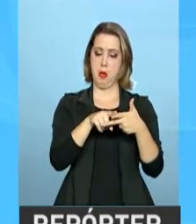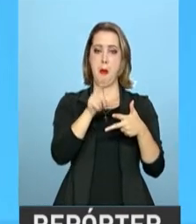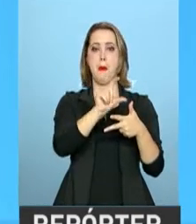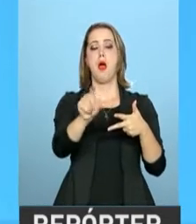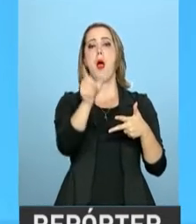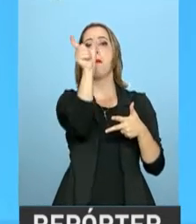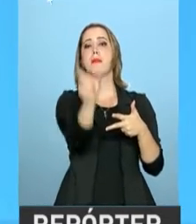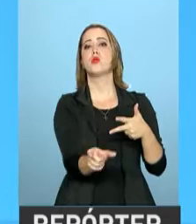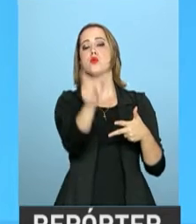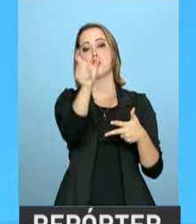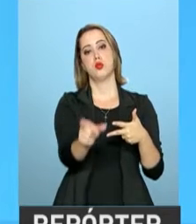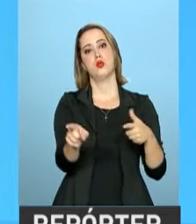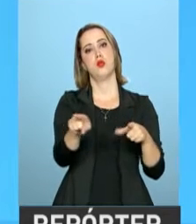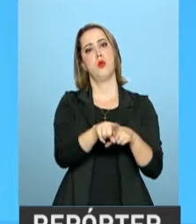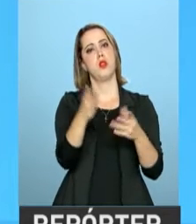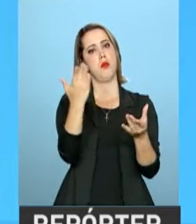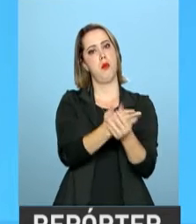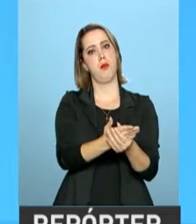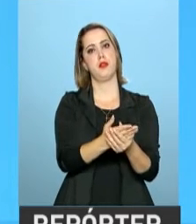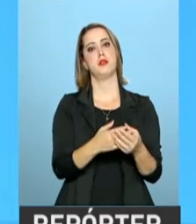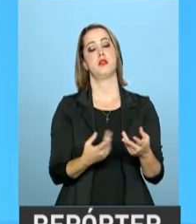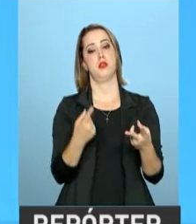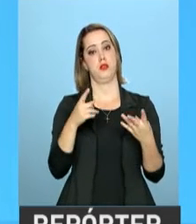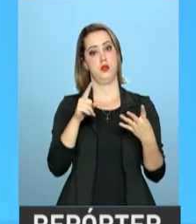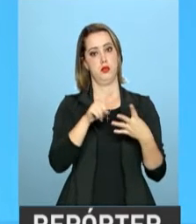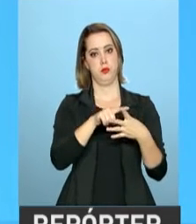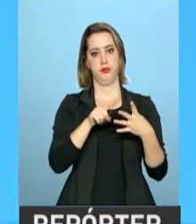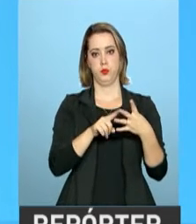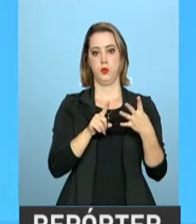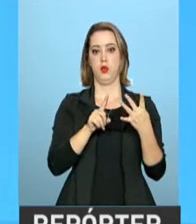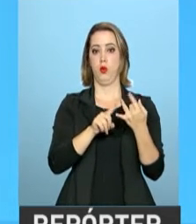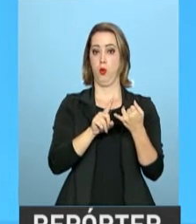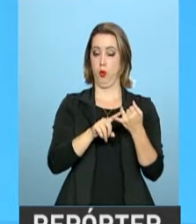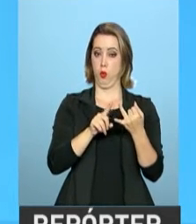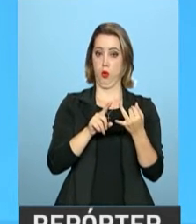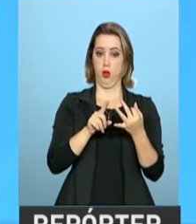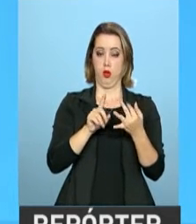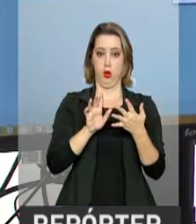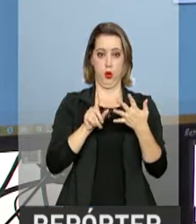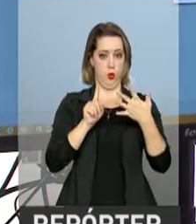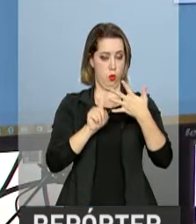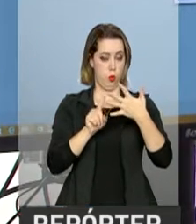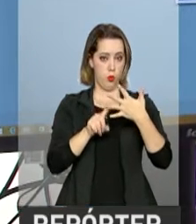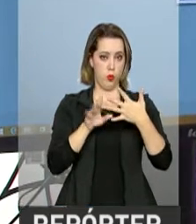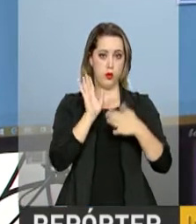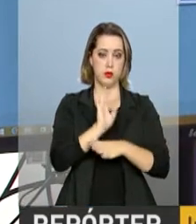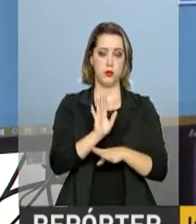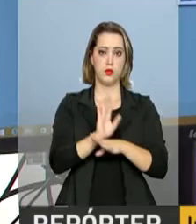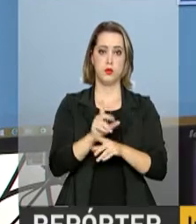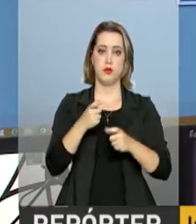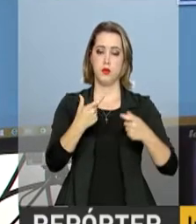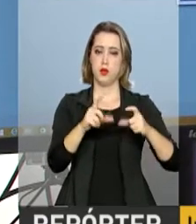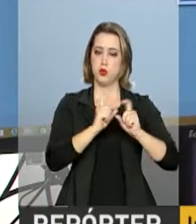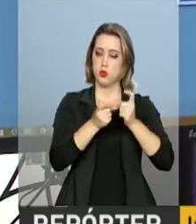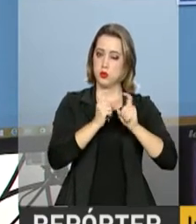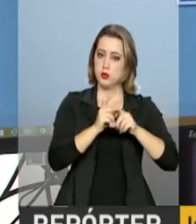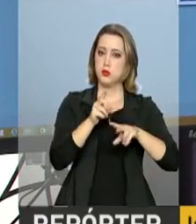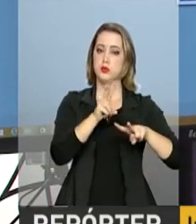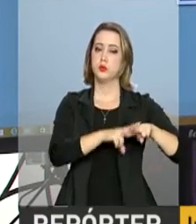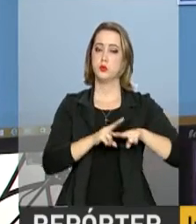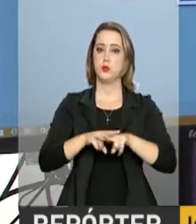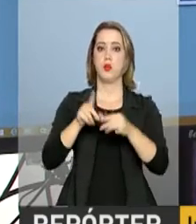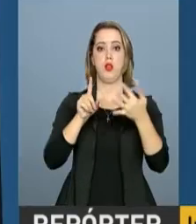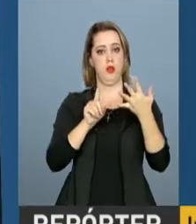processos o quarto módulo vai ajudar na gestão das unidades prisionais e o quinto vai reunir informações de inteligência